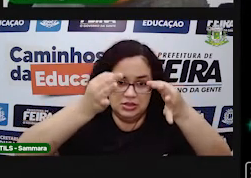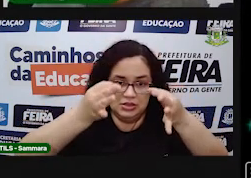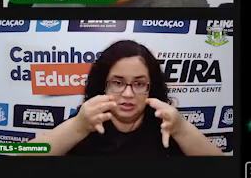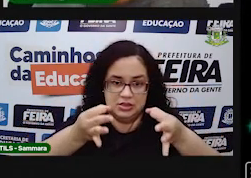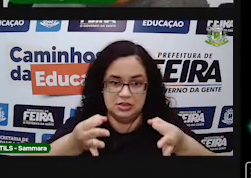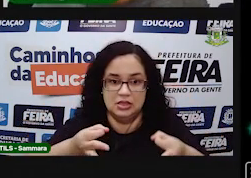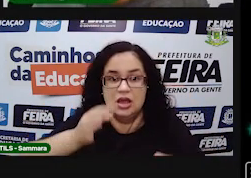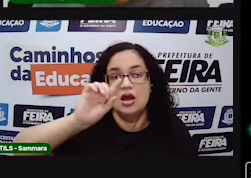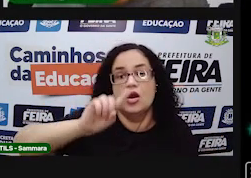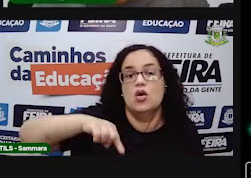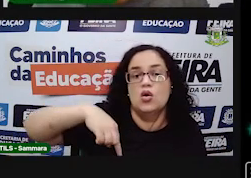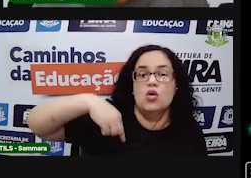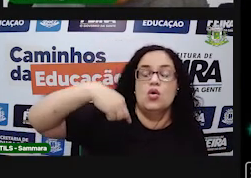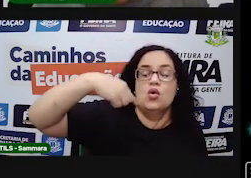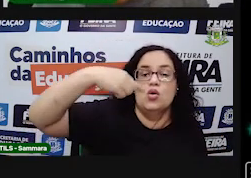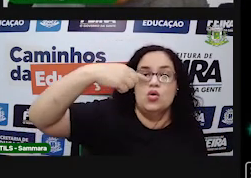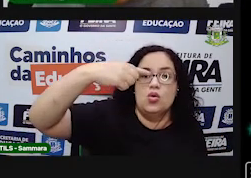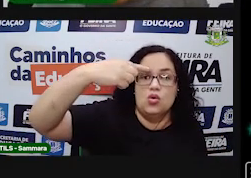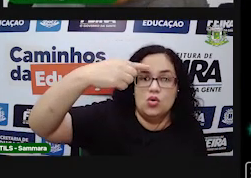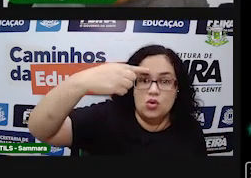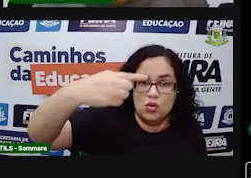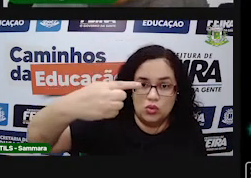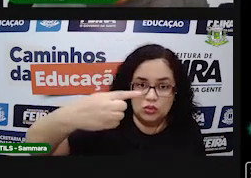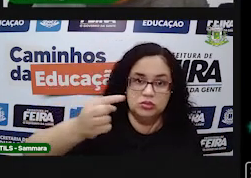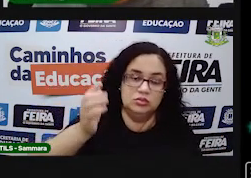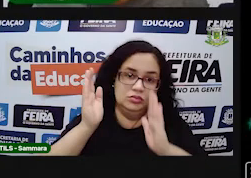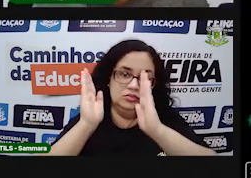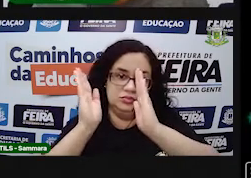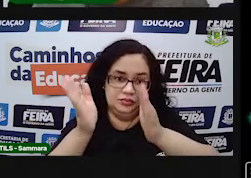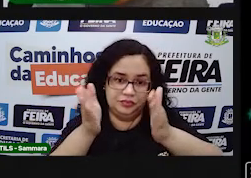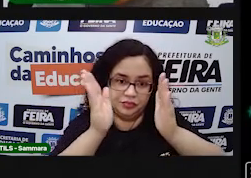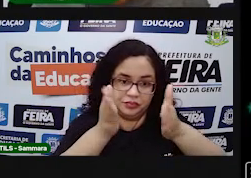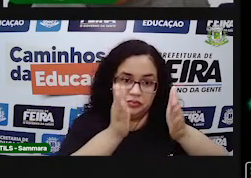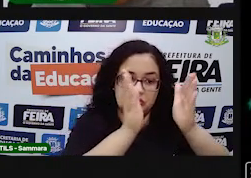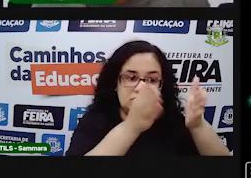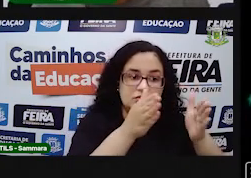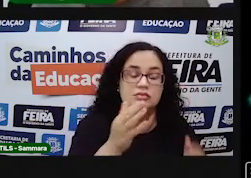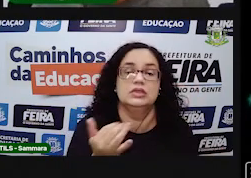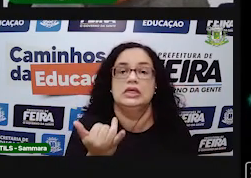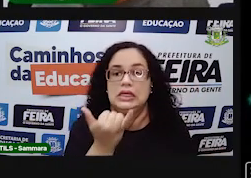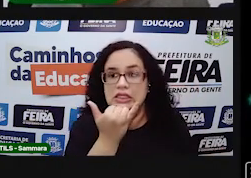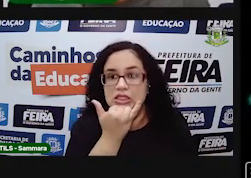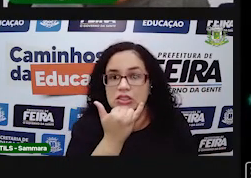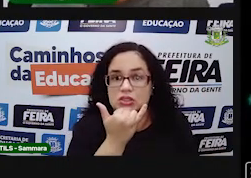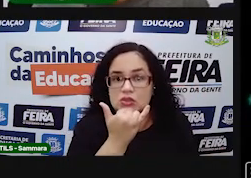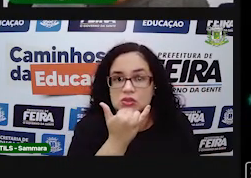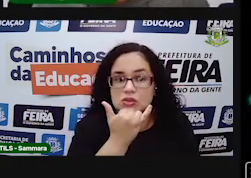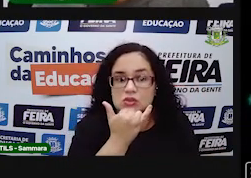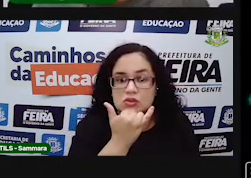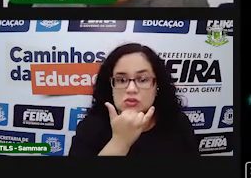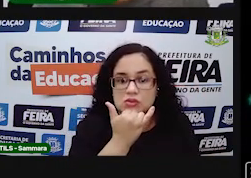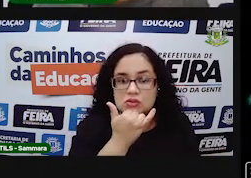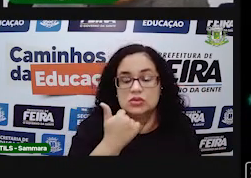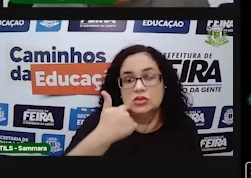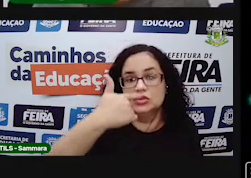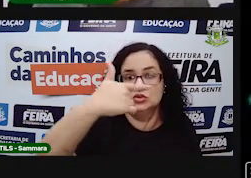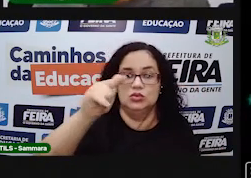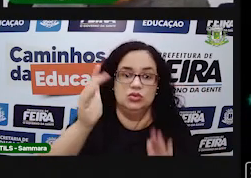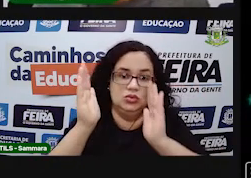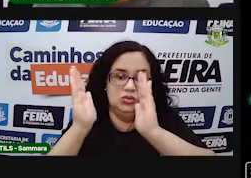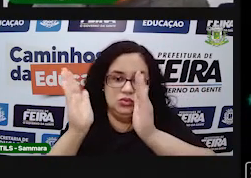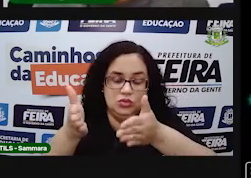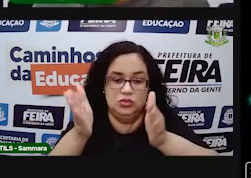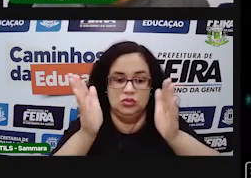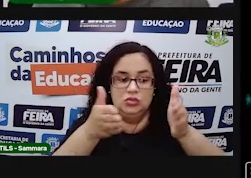lugar certinho, você vai avançar para uma outra fase. Uma outra fase, me desculpa. E